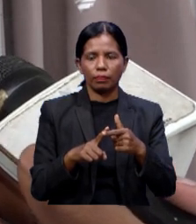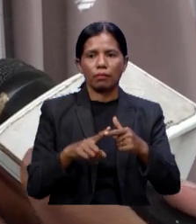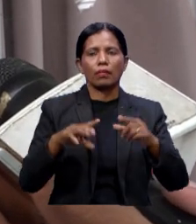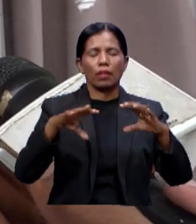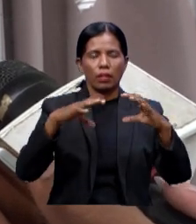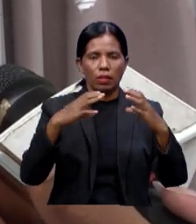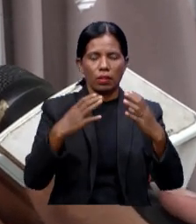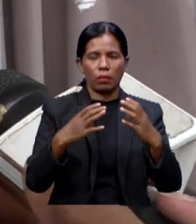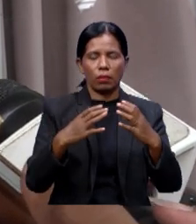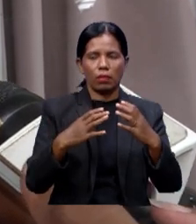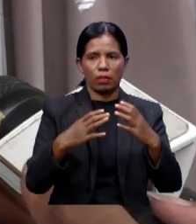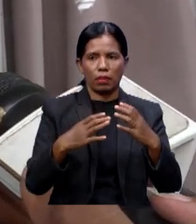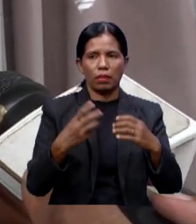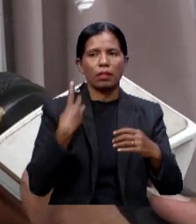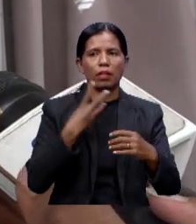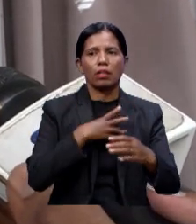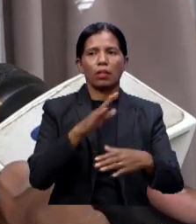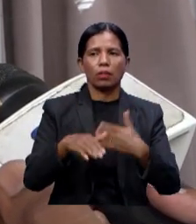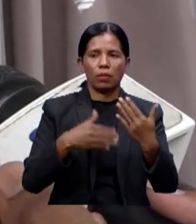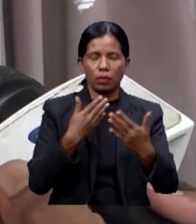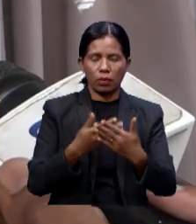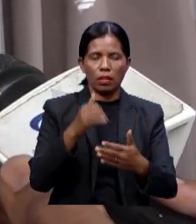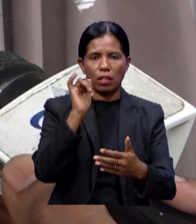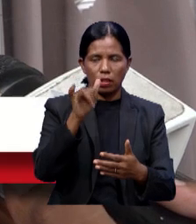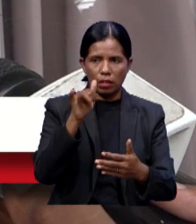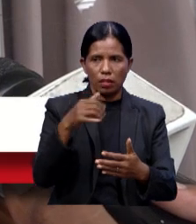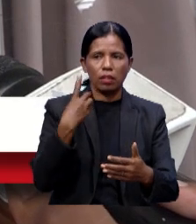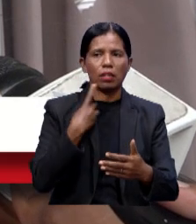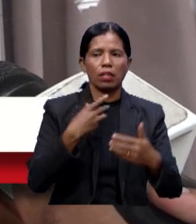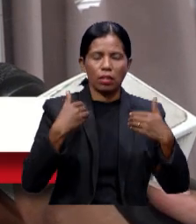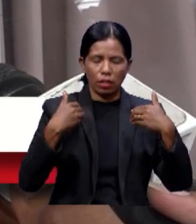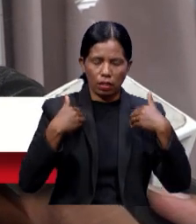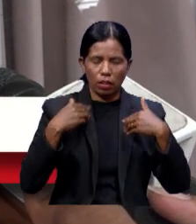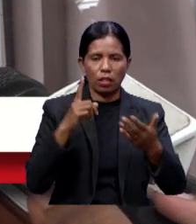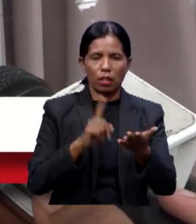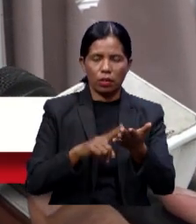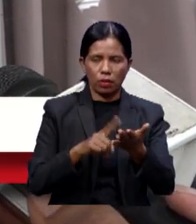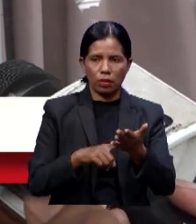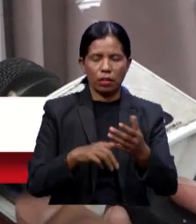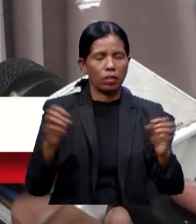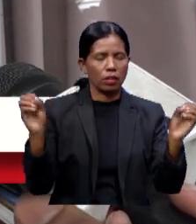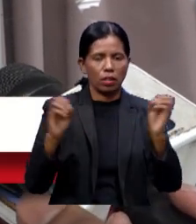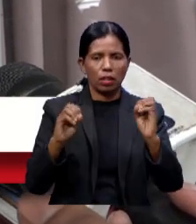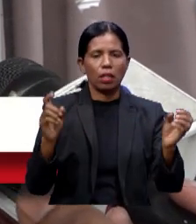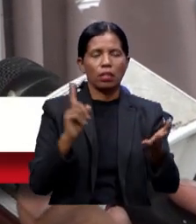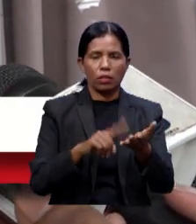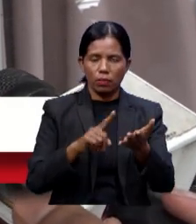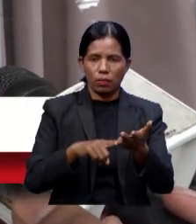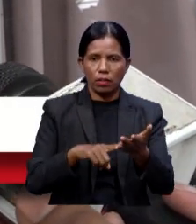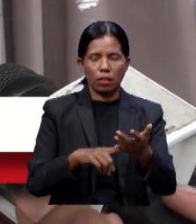comissário para Itahuto aceita significa que tem que ter consenso. Se lá é consenso, lá